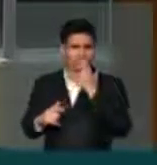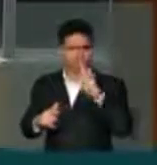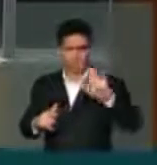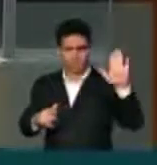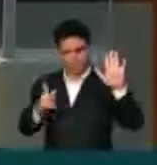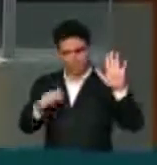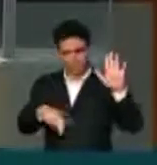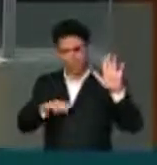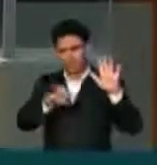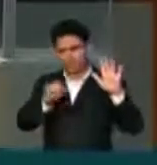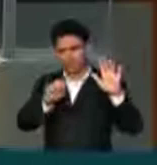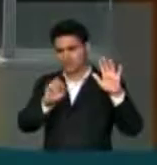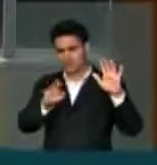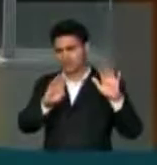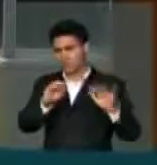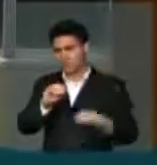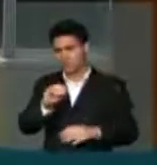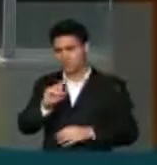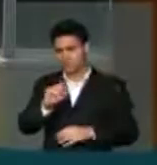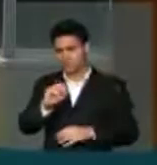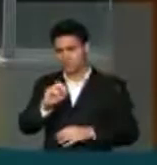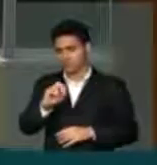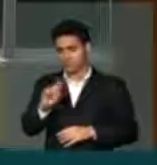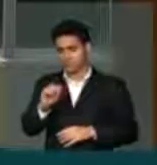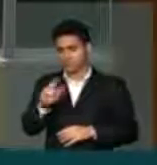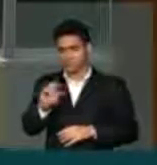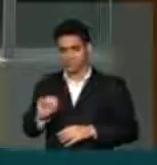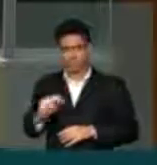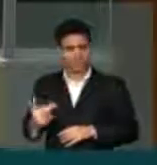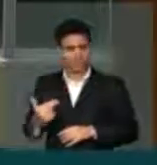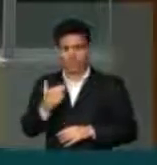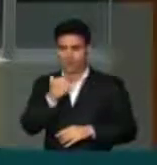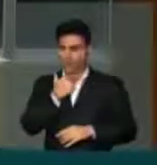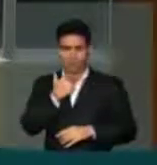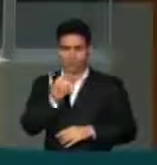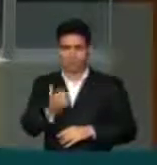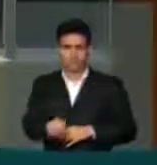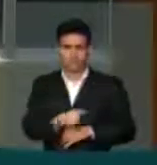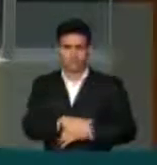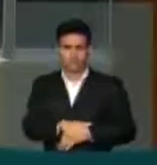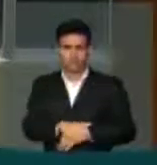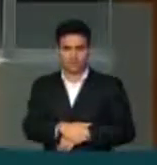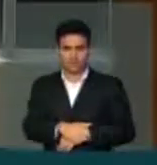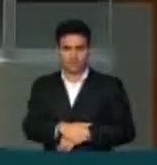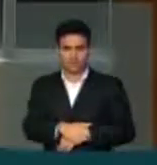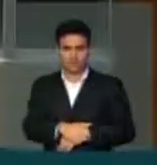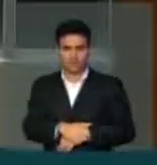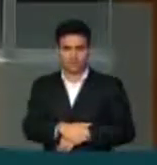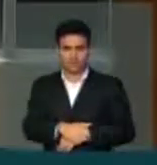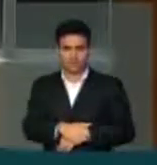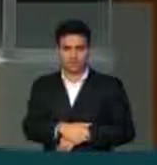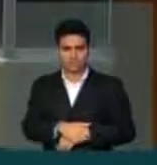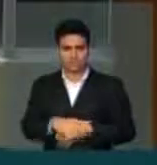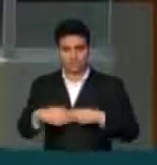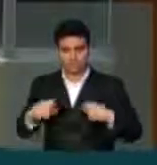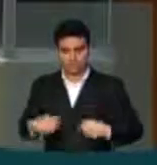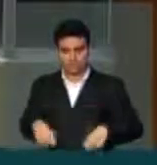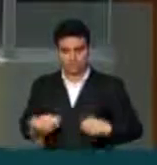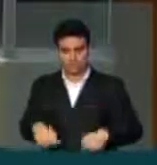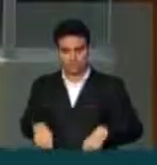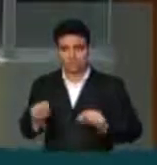deputado Bolsonaro aqui dessa tribuna, não podem ser mais toleradas. É preciso